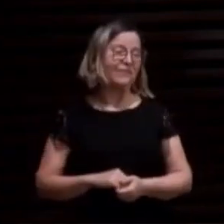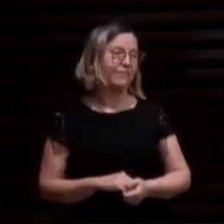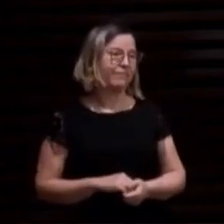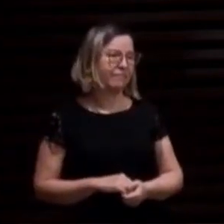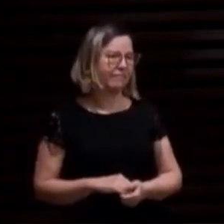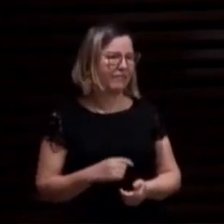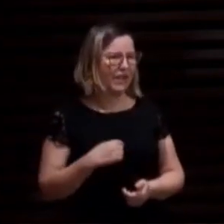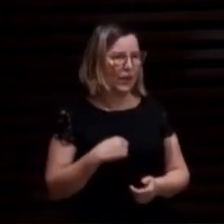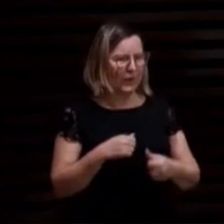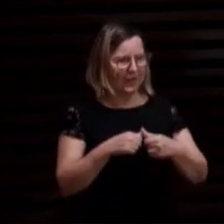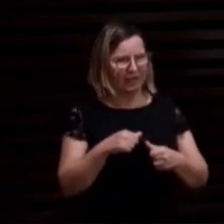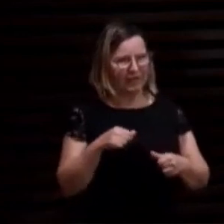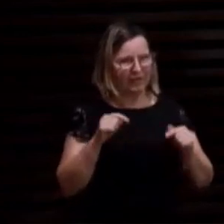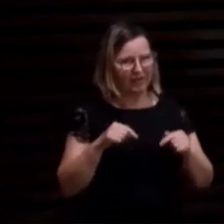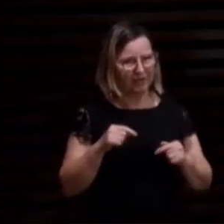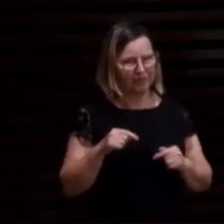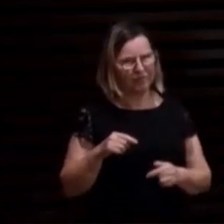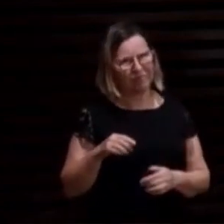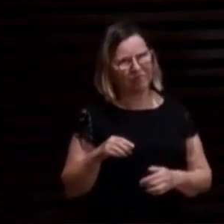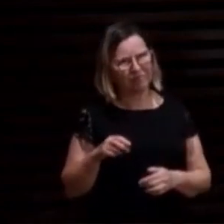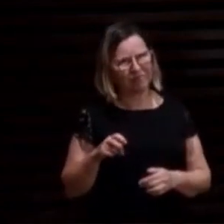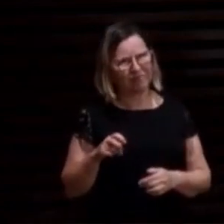Eu estava aqui quarta-feira,